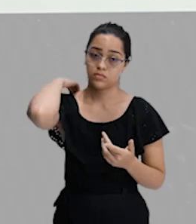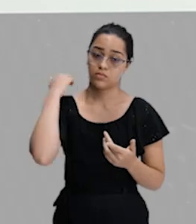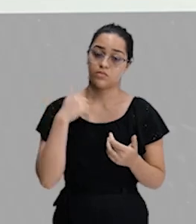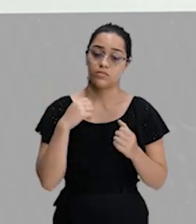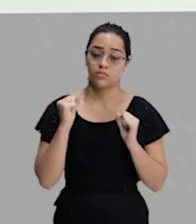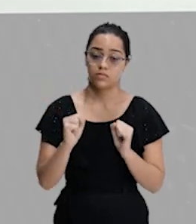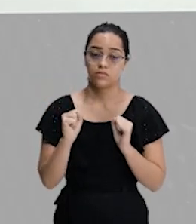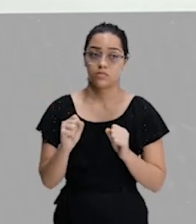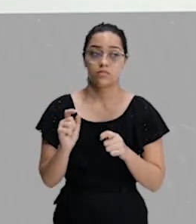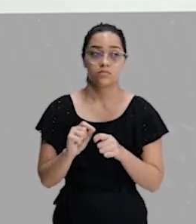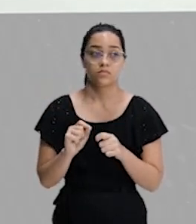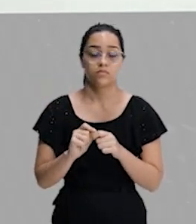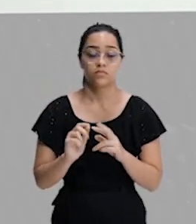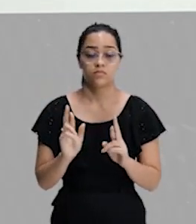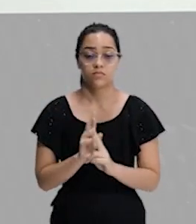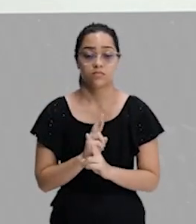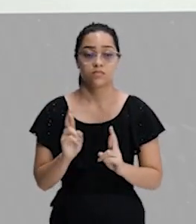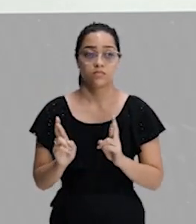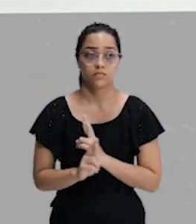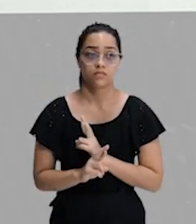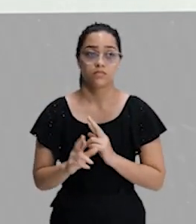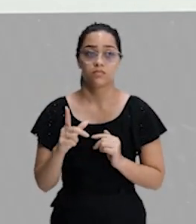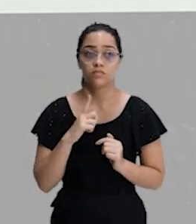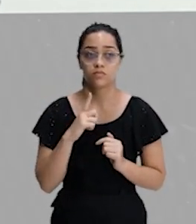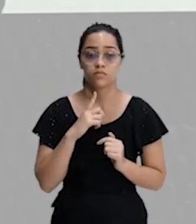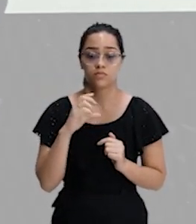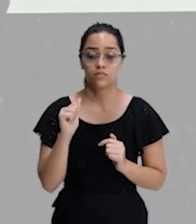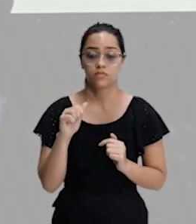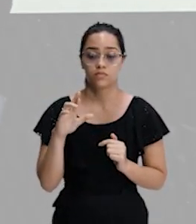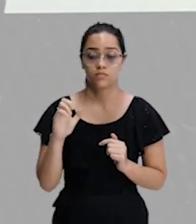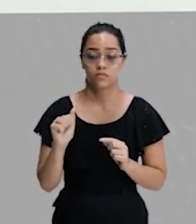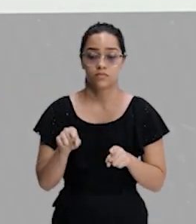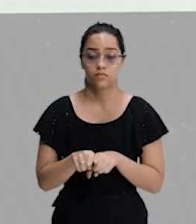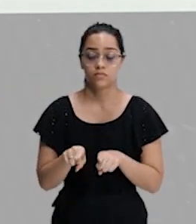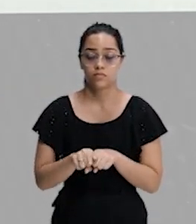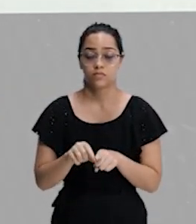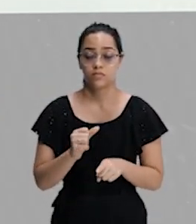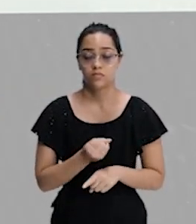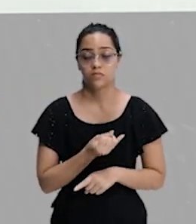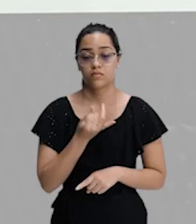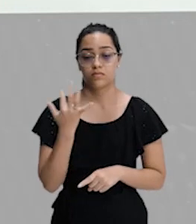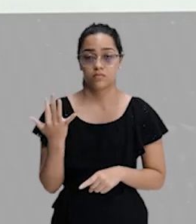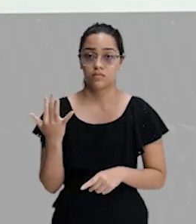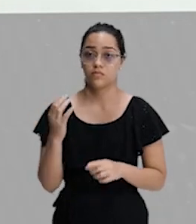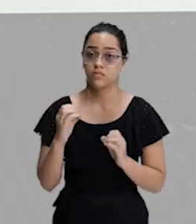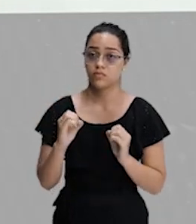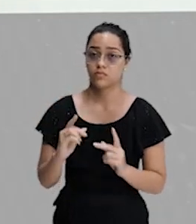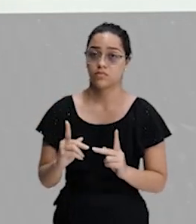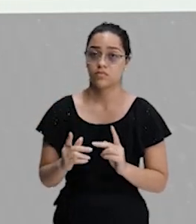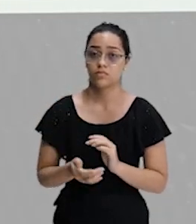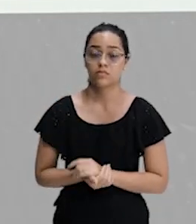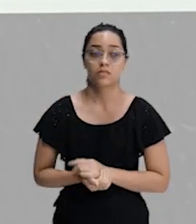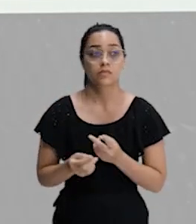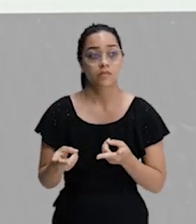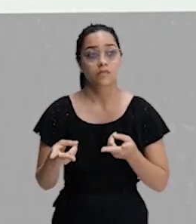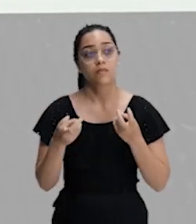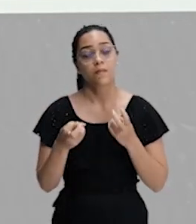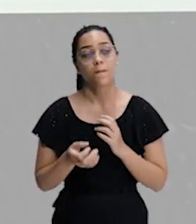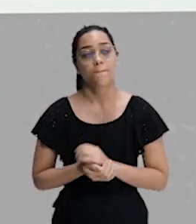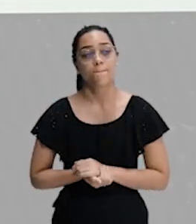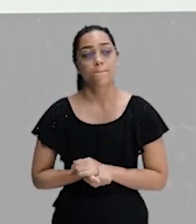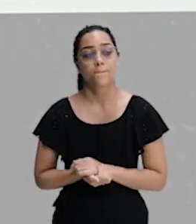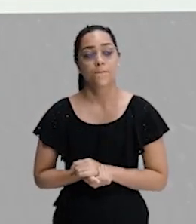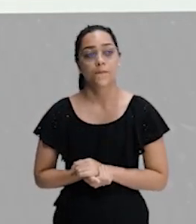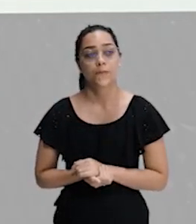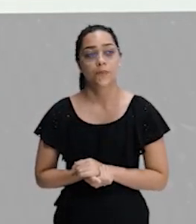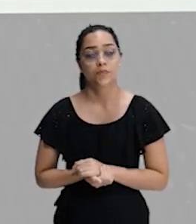poder fazer a relação entre essa área e essa quantidade de galões, certo? Então veja bem, a